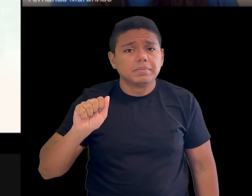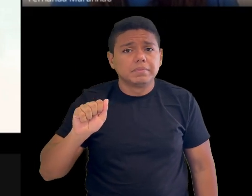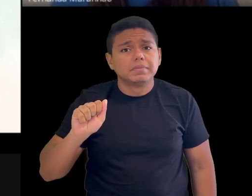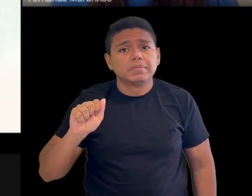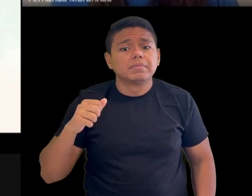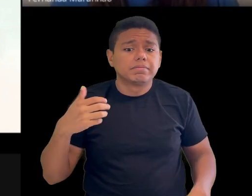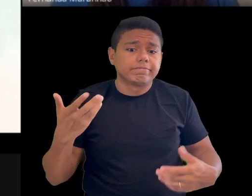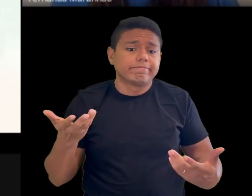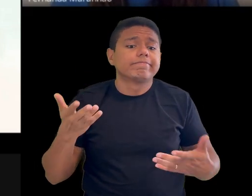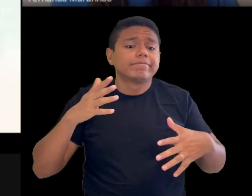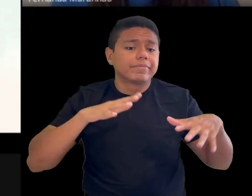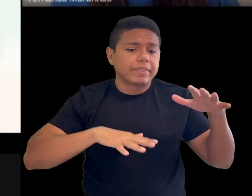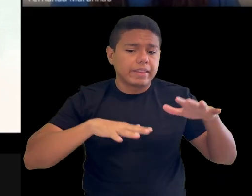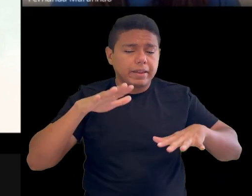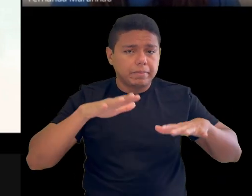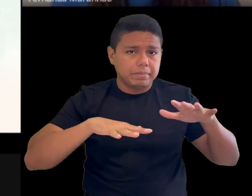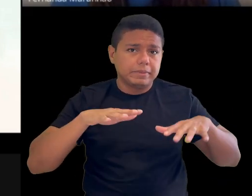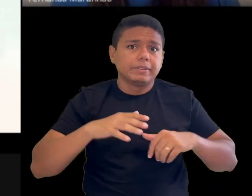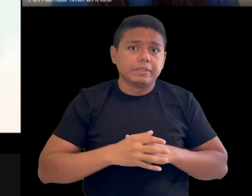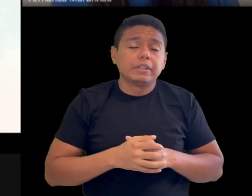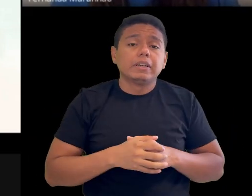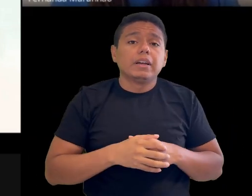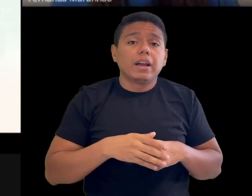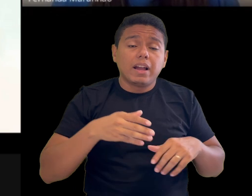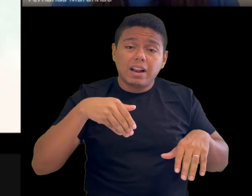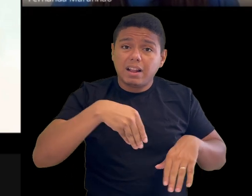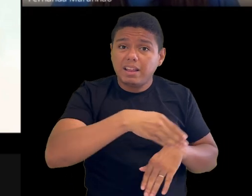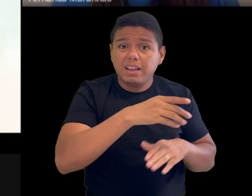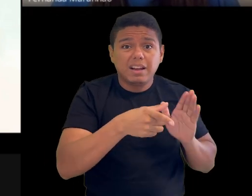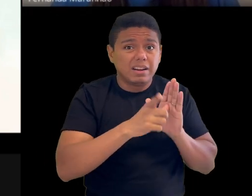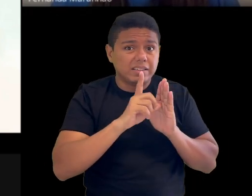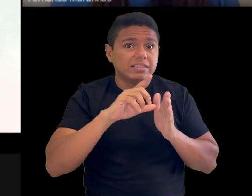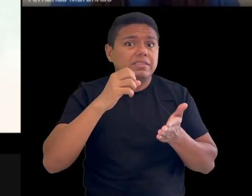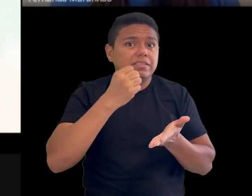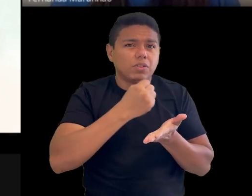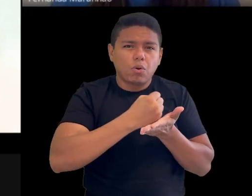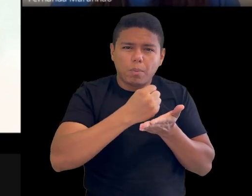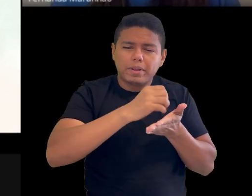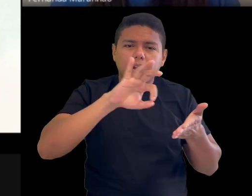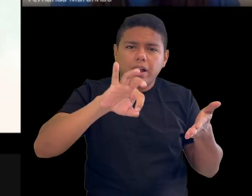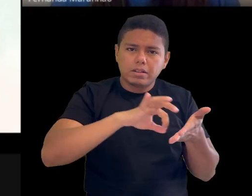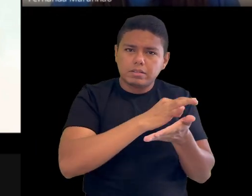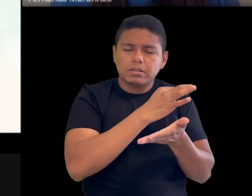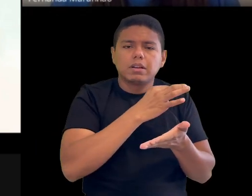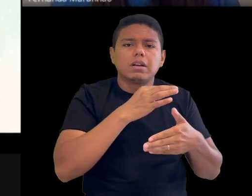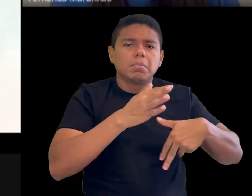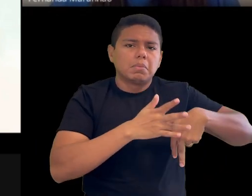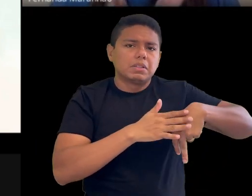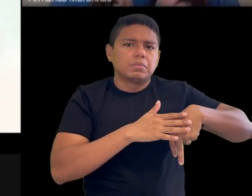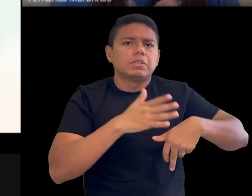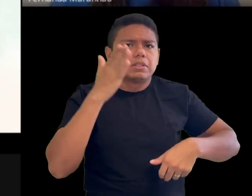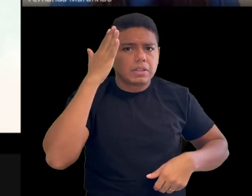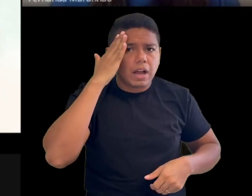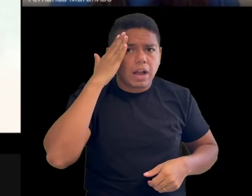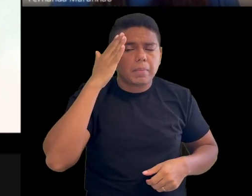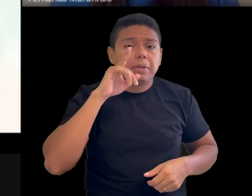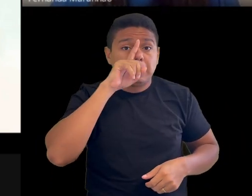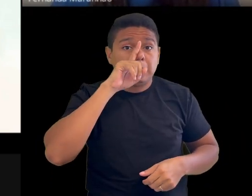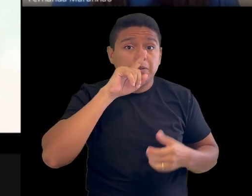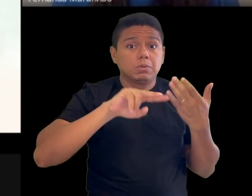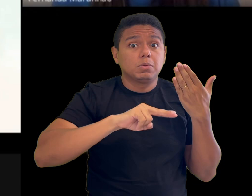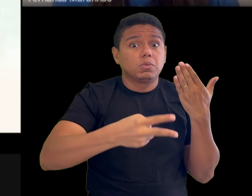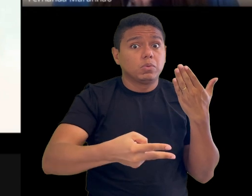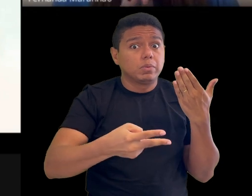e esclarecido, que esteja assinado, que a paciente esteja consciente dos possíveis riscos que deverá correr. Deve ser um